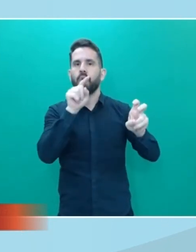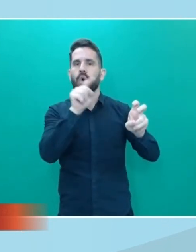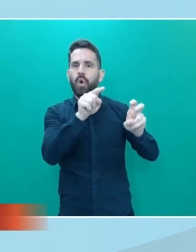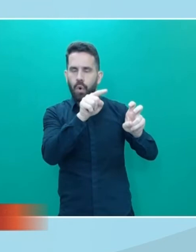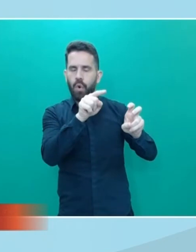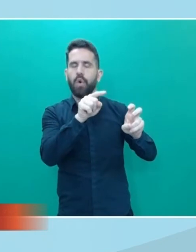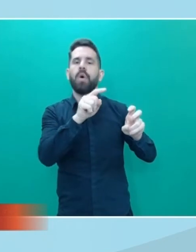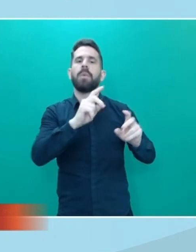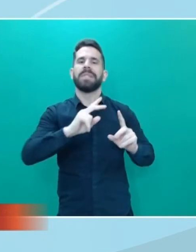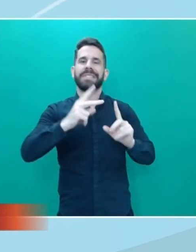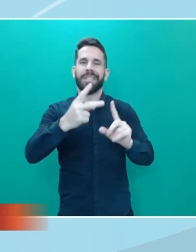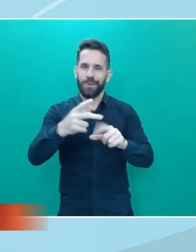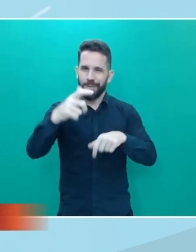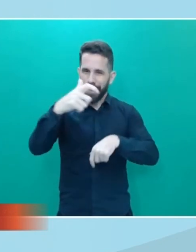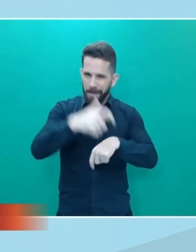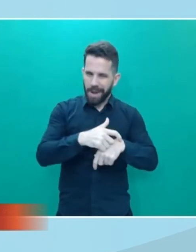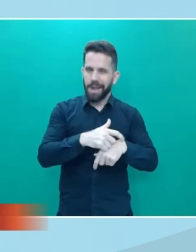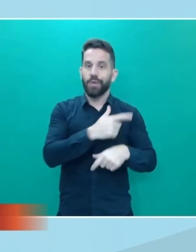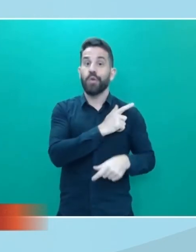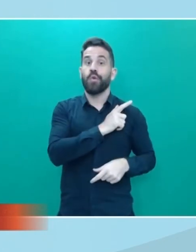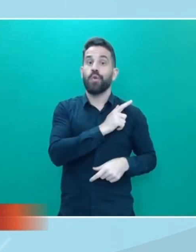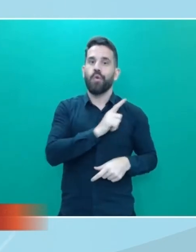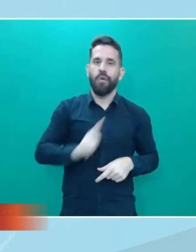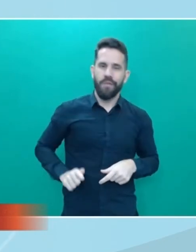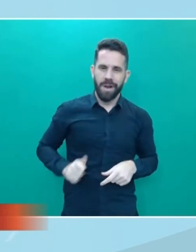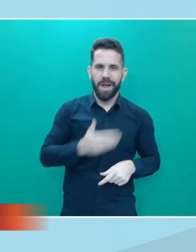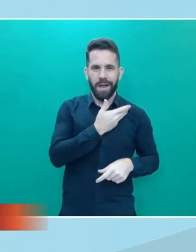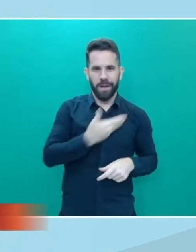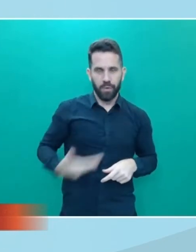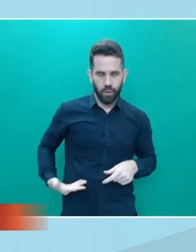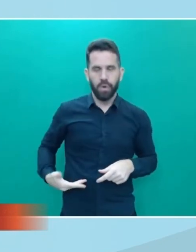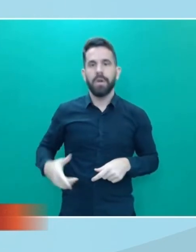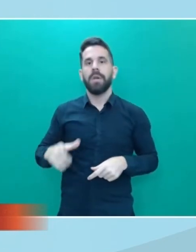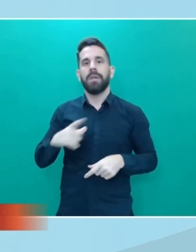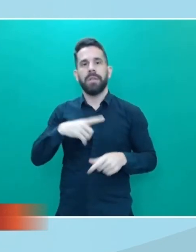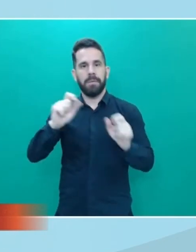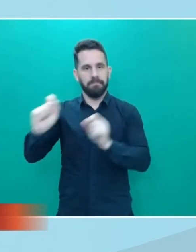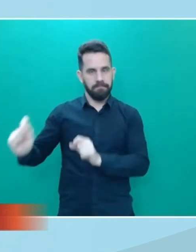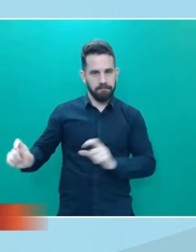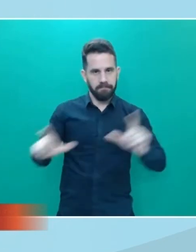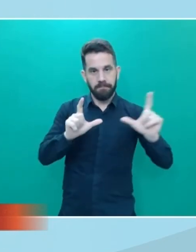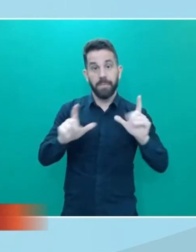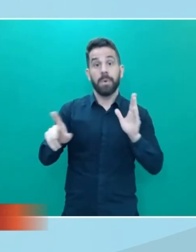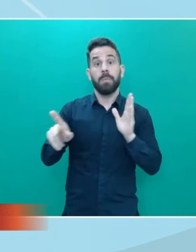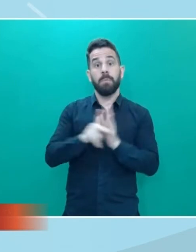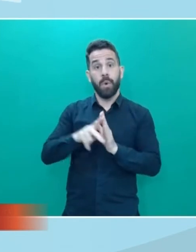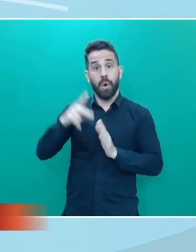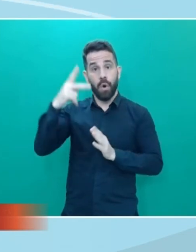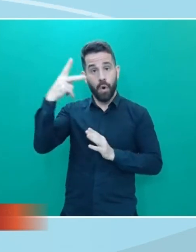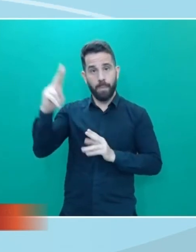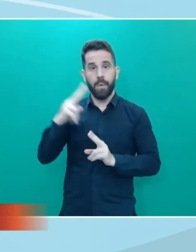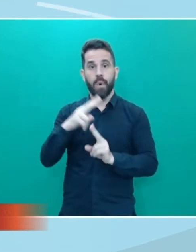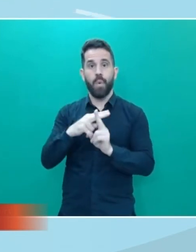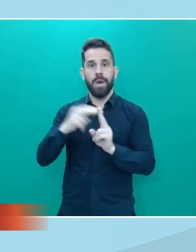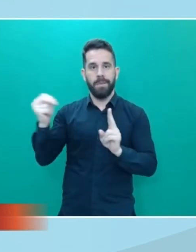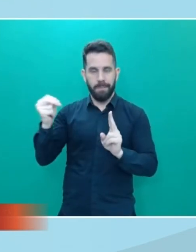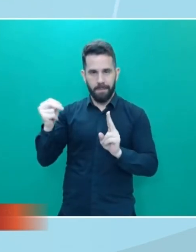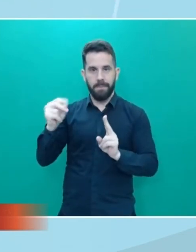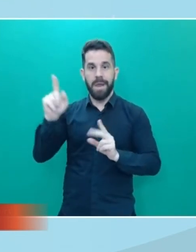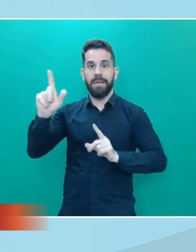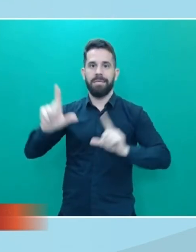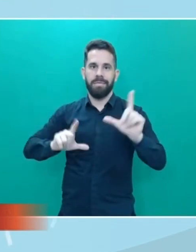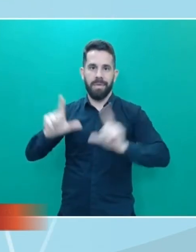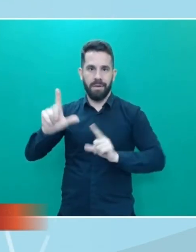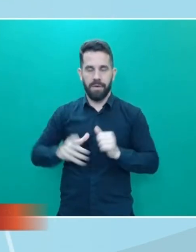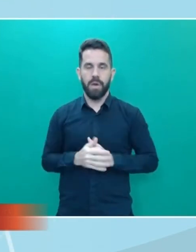governador, e por isso nós trazemos mais um episódio da série produzida pela UNB-TV. Hoje, o tema são os